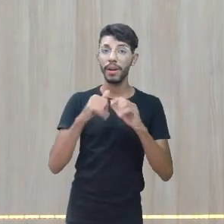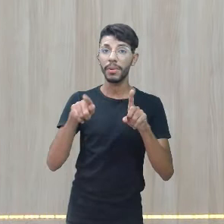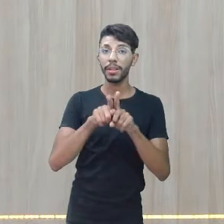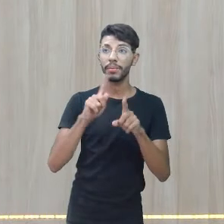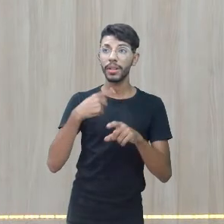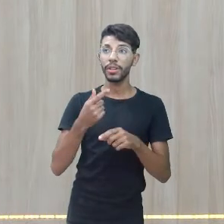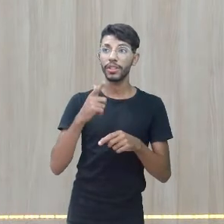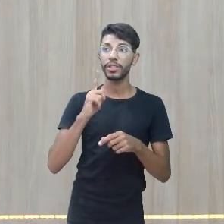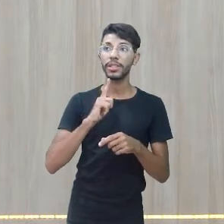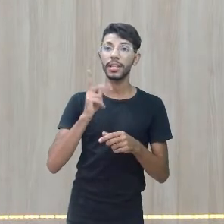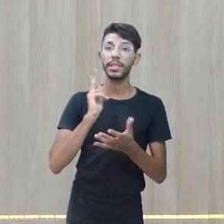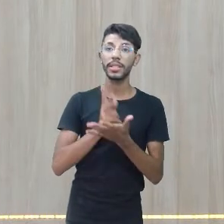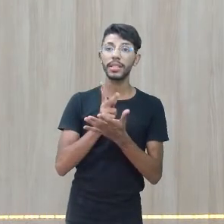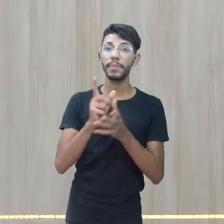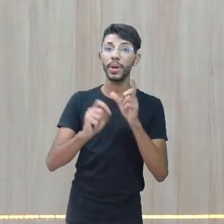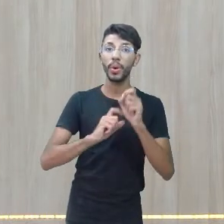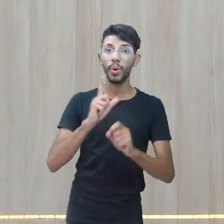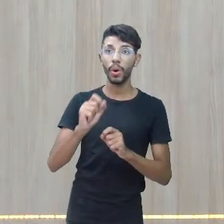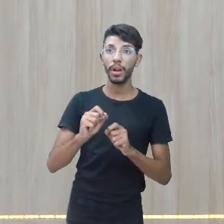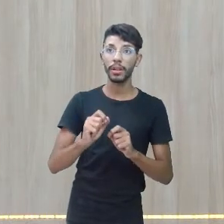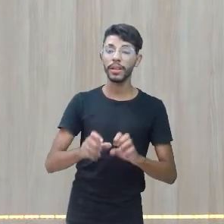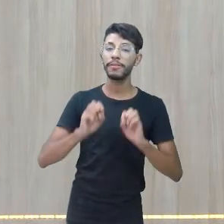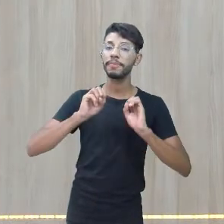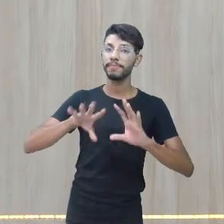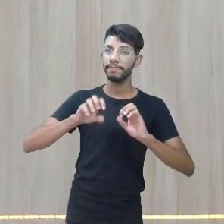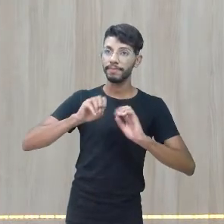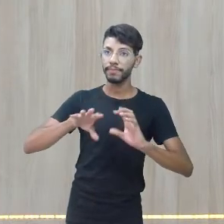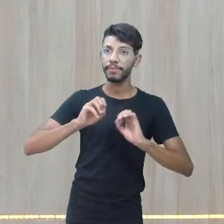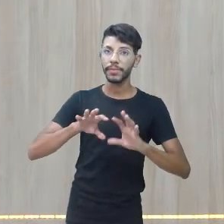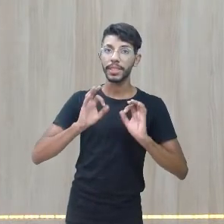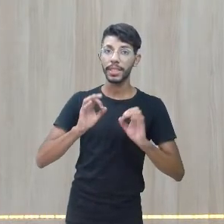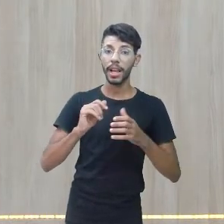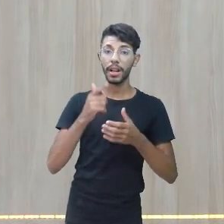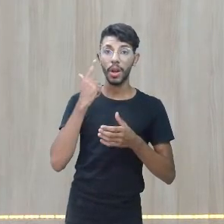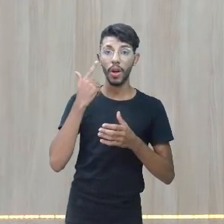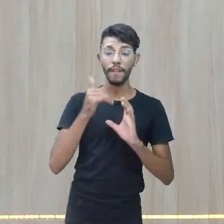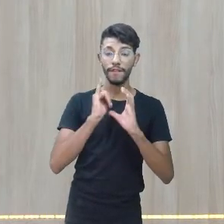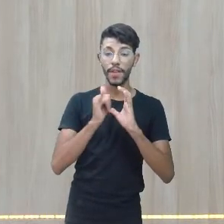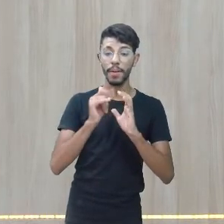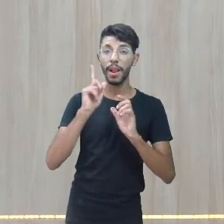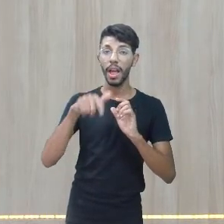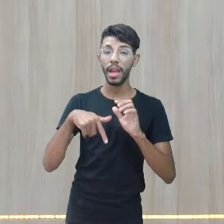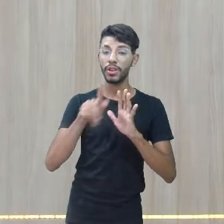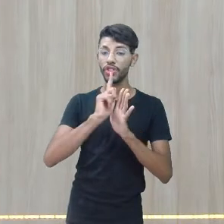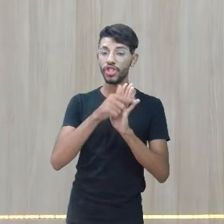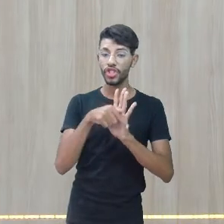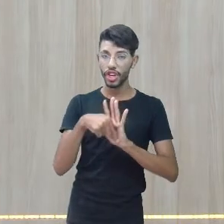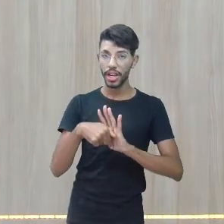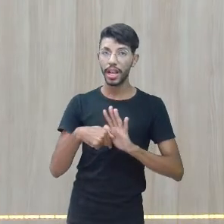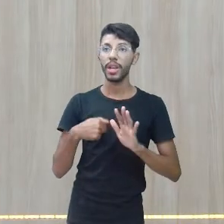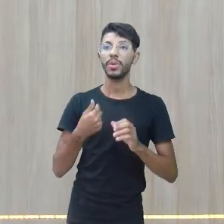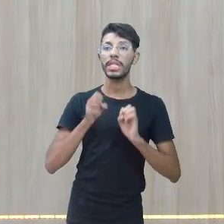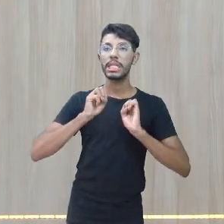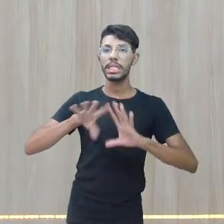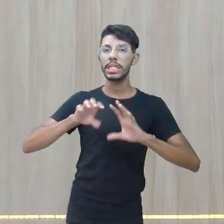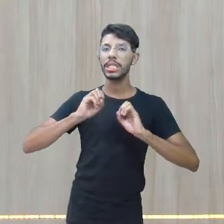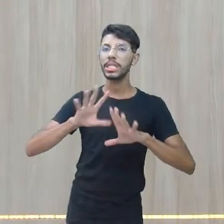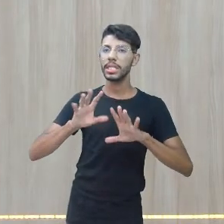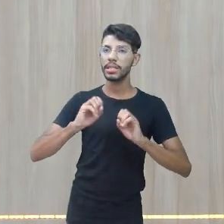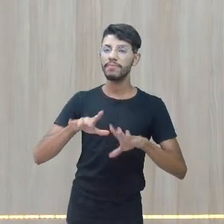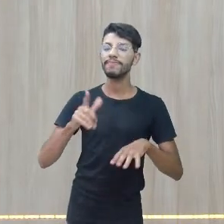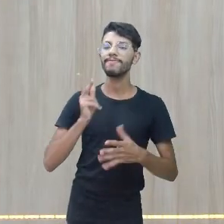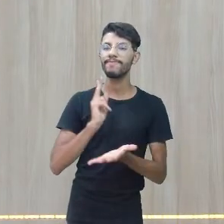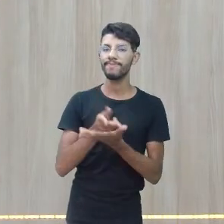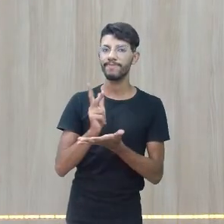temos sempre um ensinamento. A fábula é um gênero que ensina, não é? Tem sempre